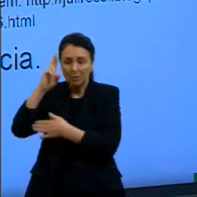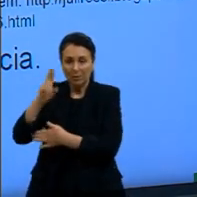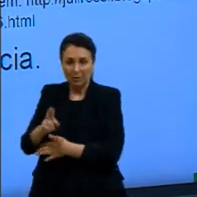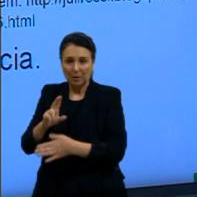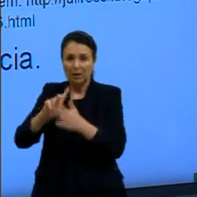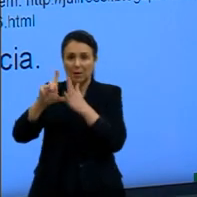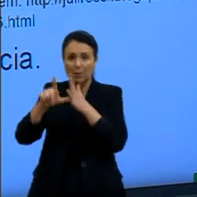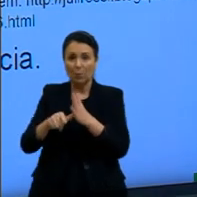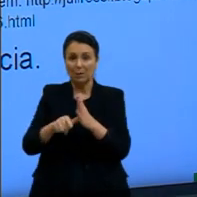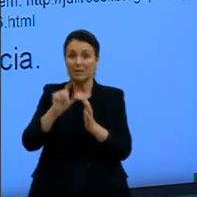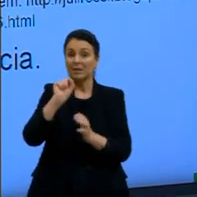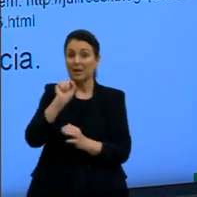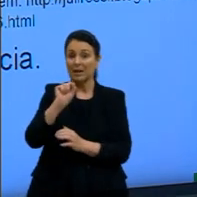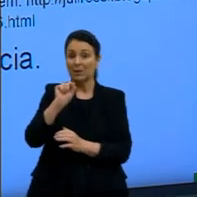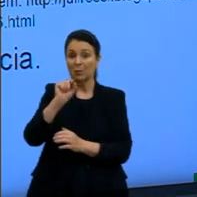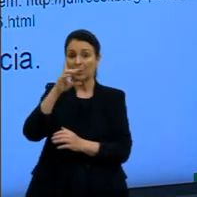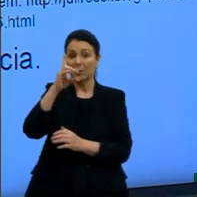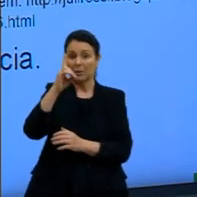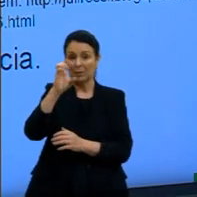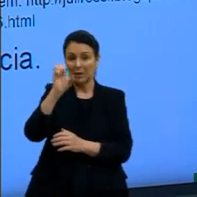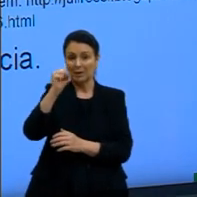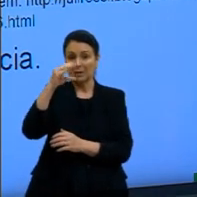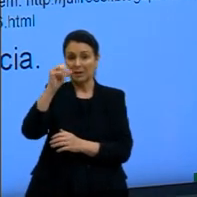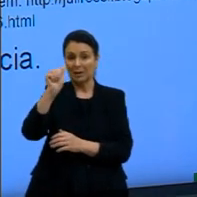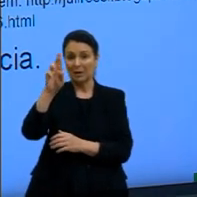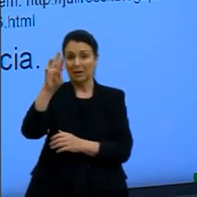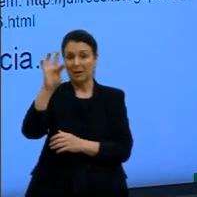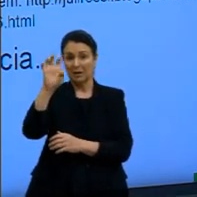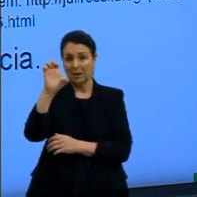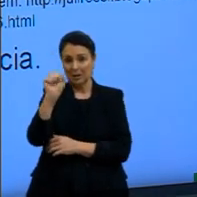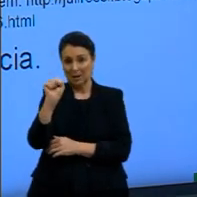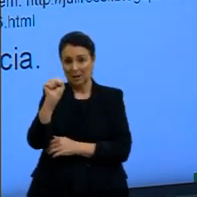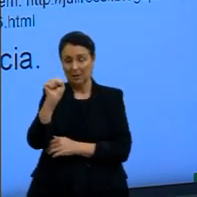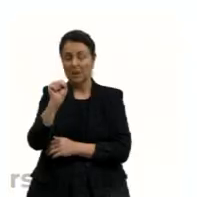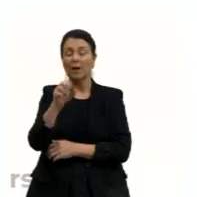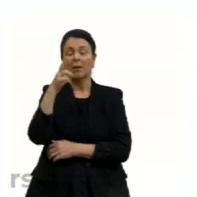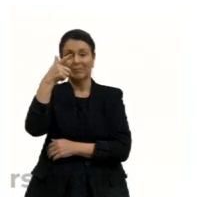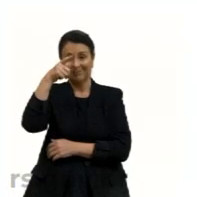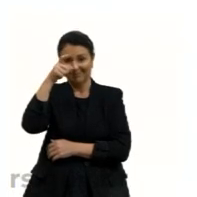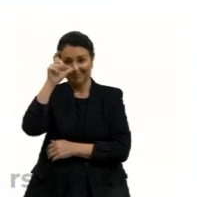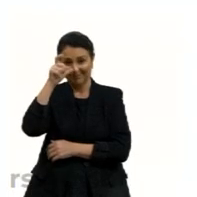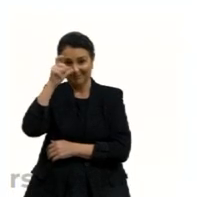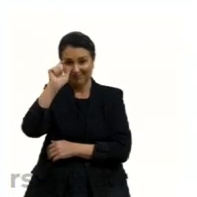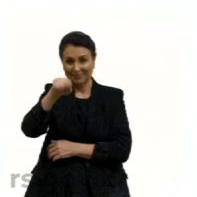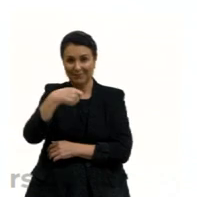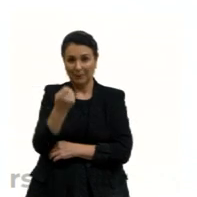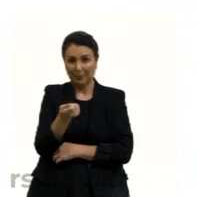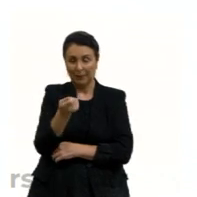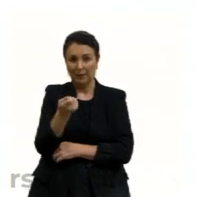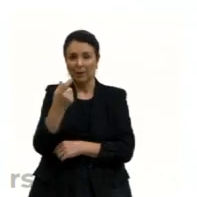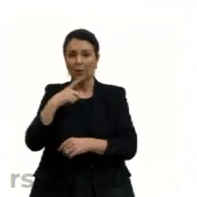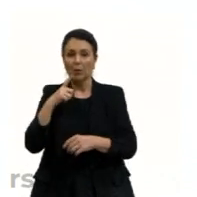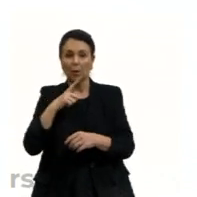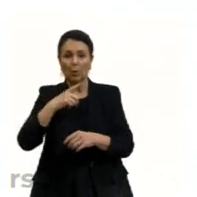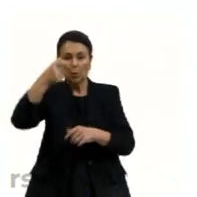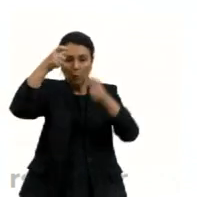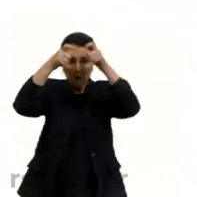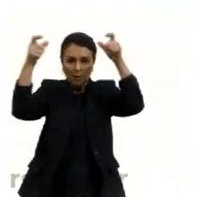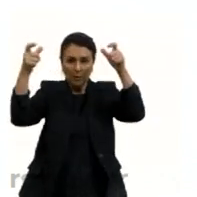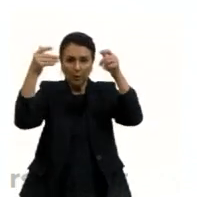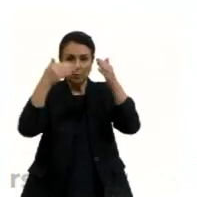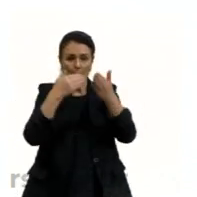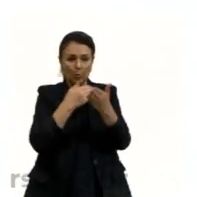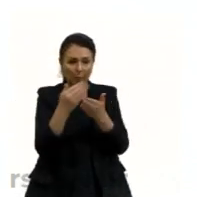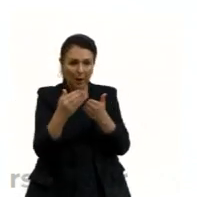muito mais depois com de cárie E aí começa essa divisão do conhecimento certo essa engavetamento no conhecimento